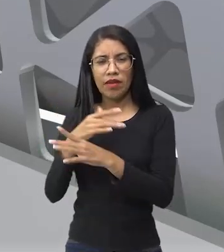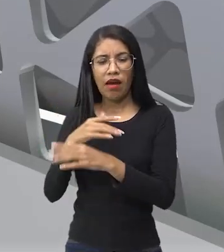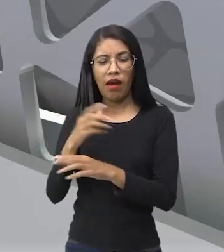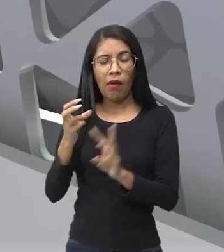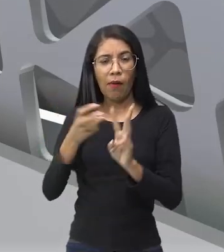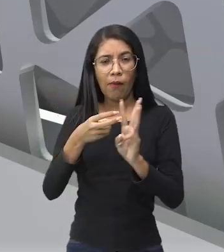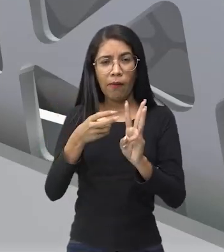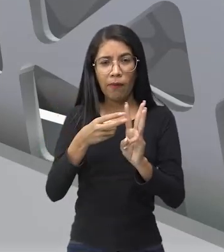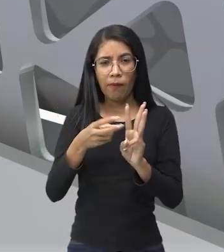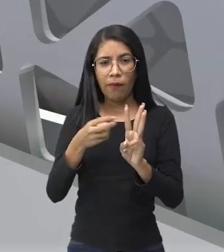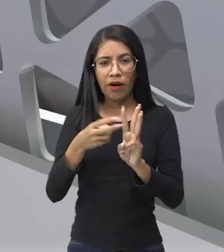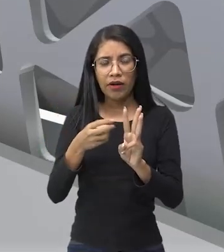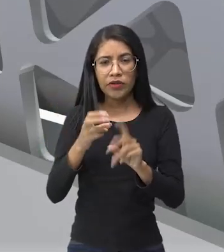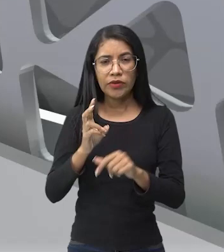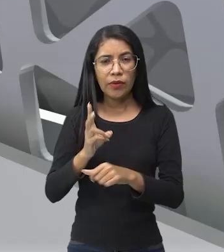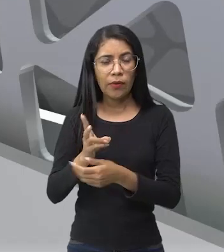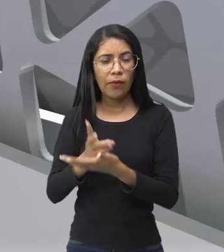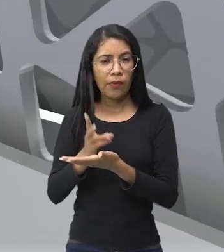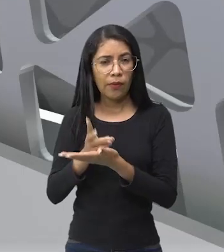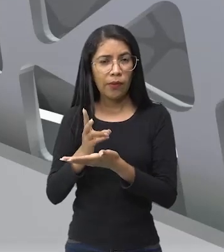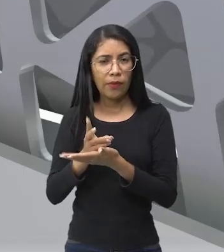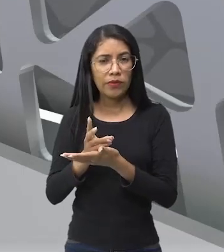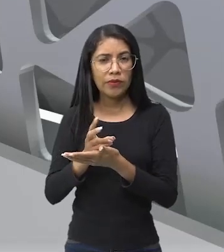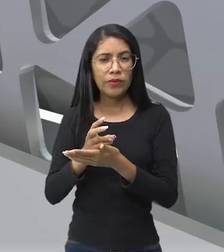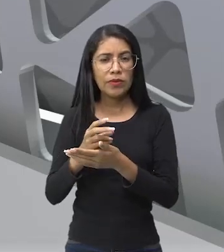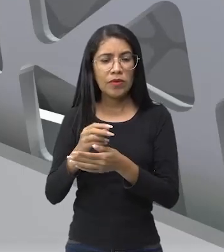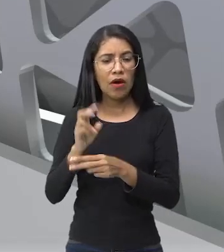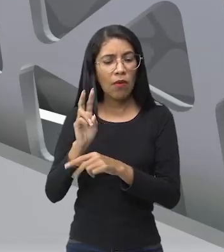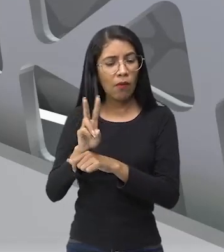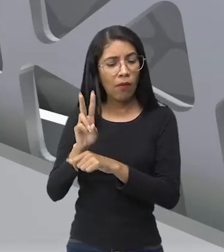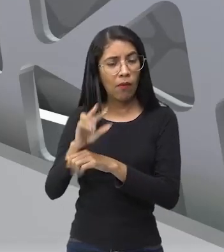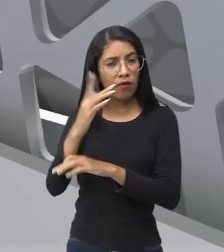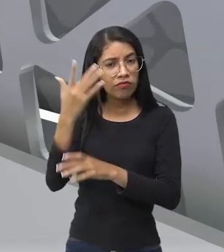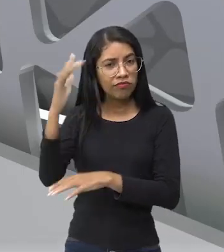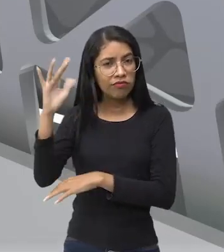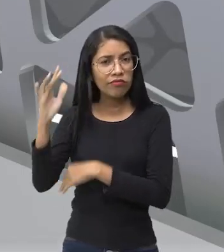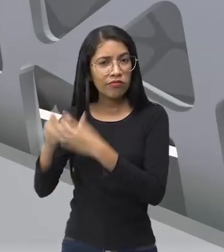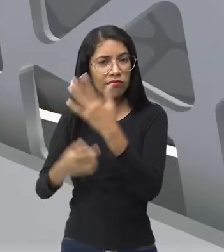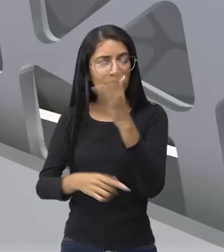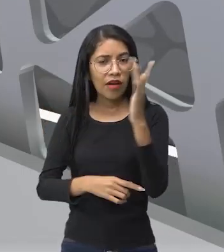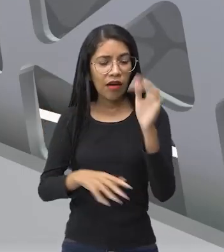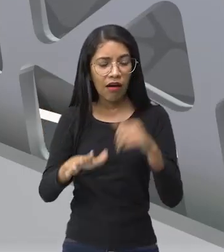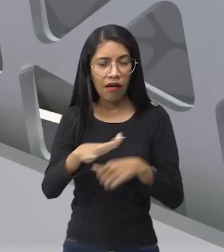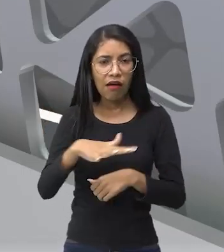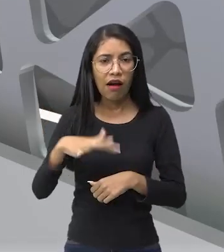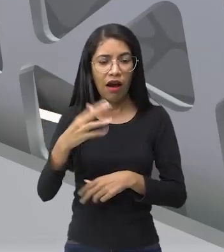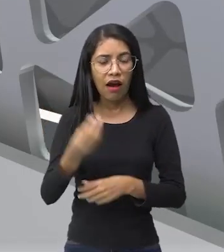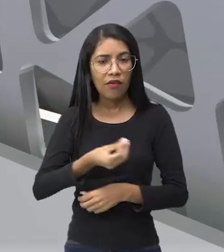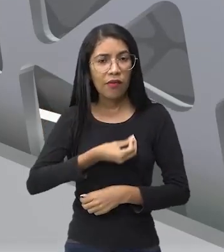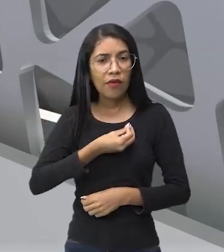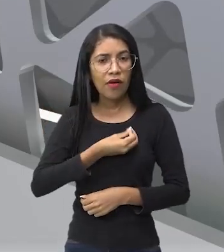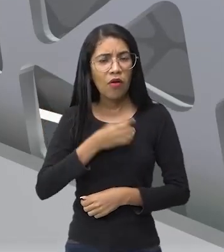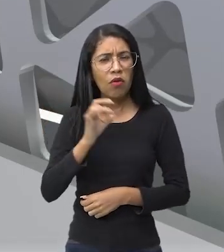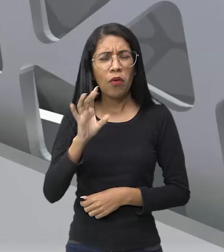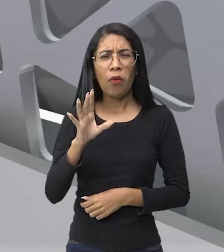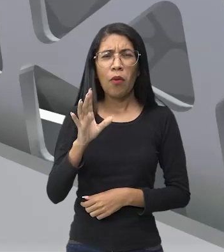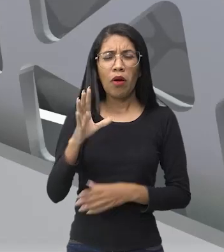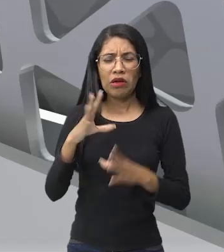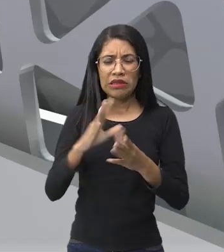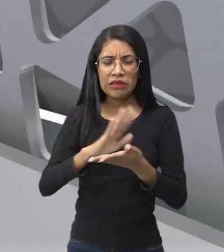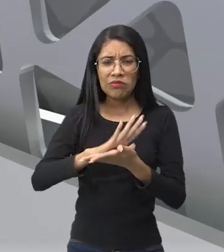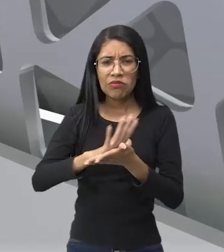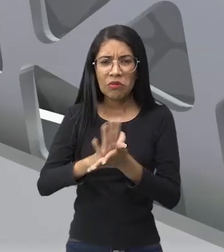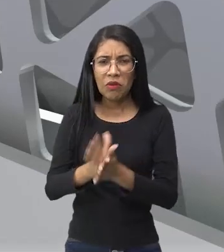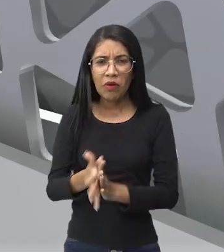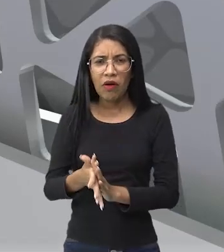que preserva, aquele habitante que preserva a natureza, que preserva o seu meio ambiente, ou aquele apenas que destrói,